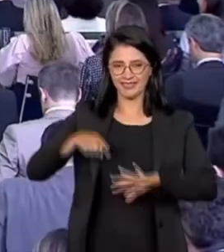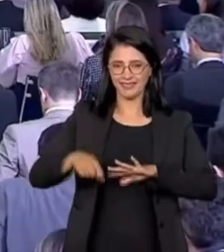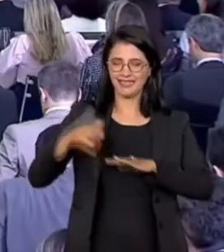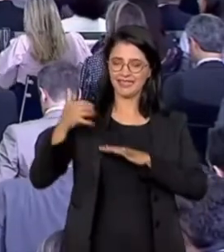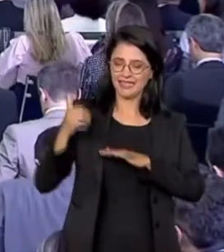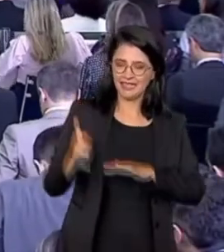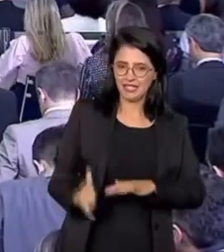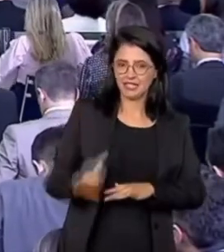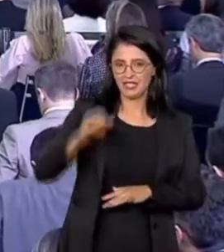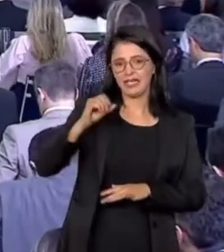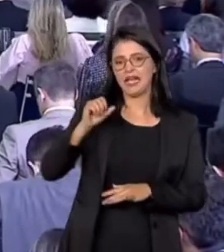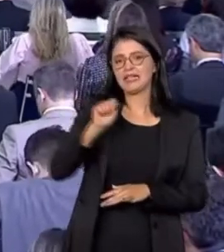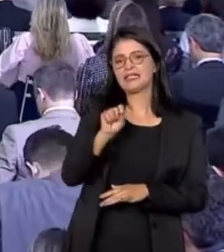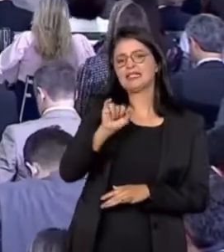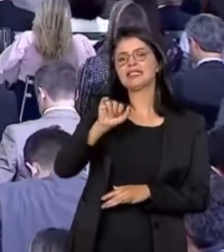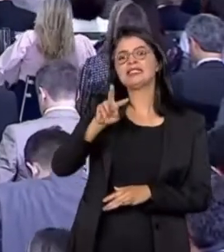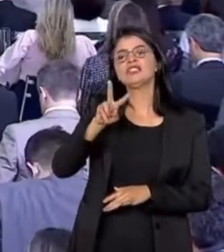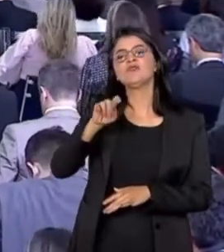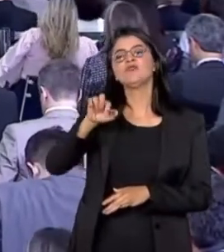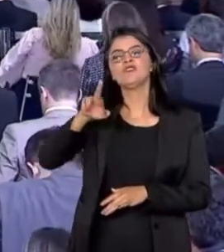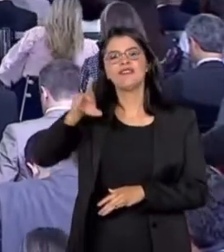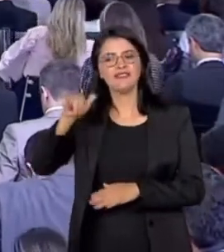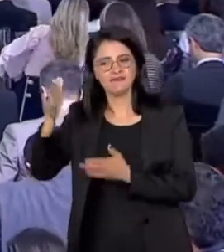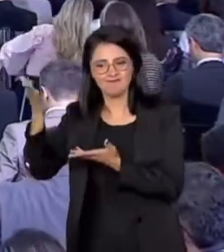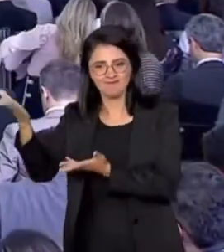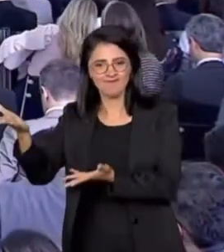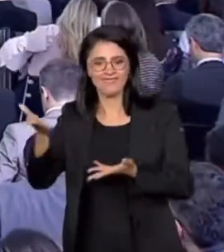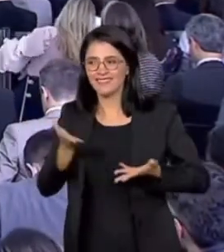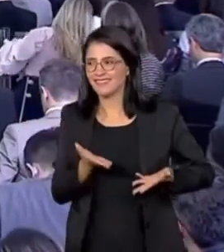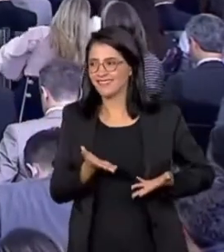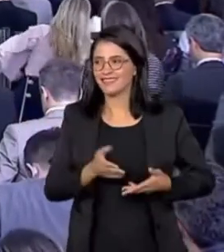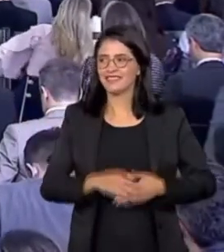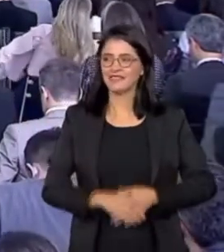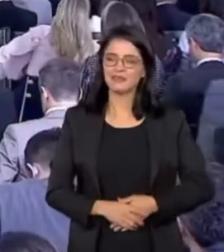Livre e têm a capacidade de negociar contratos diretamente com as empresas.